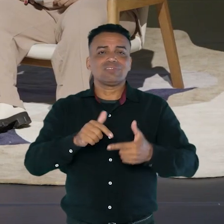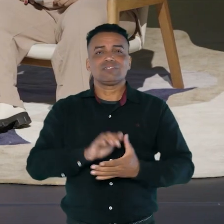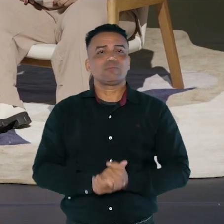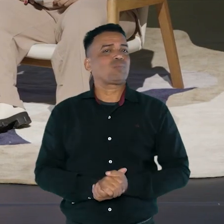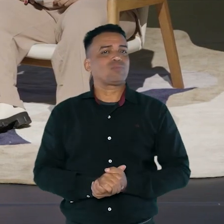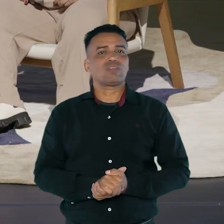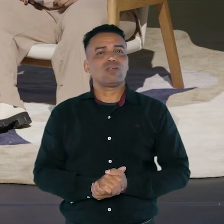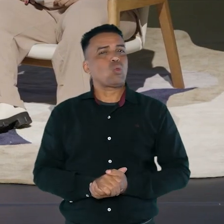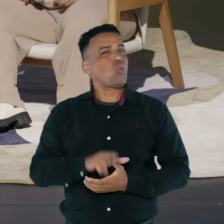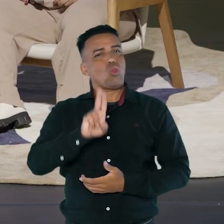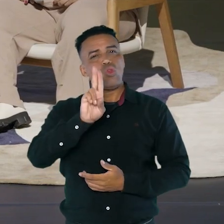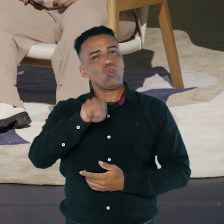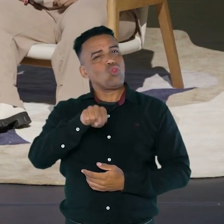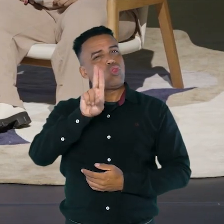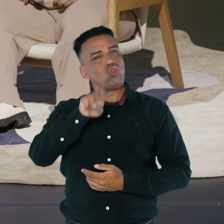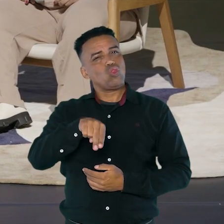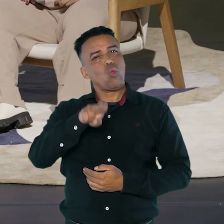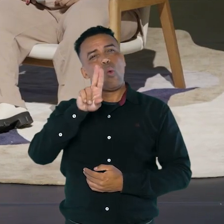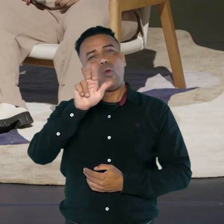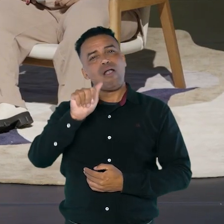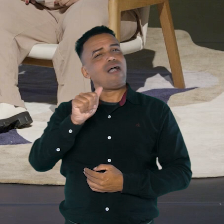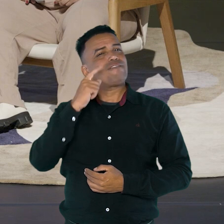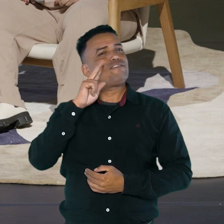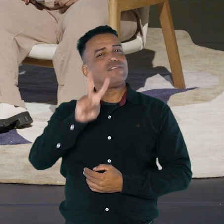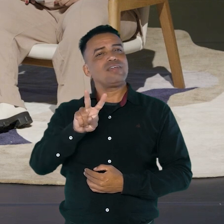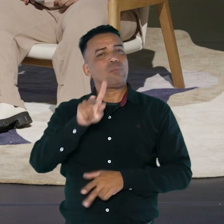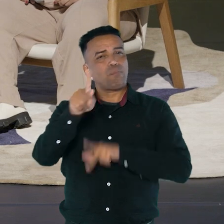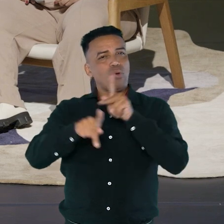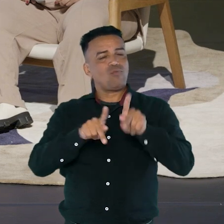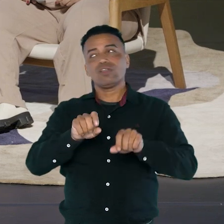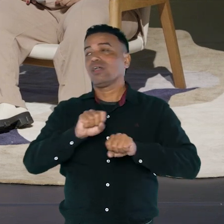nunca vi povo para gostar de trabalhar.